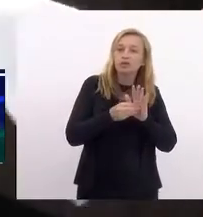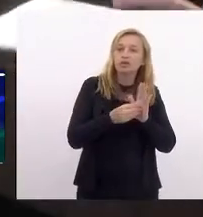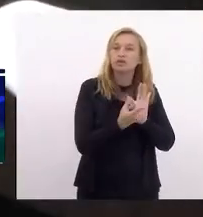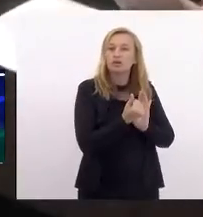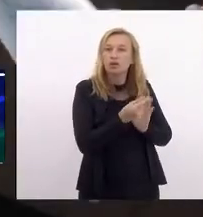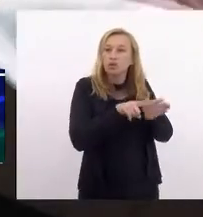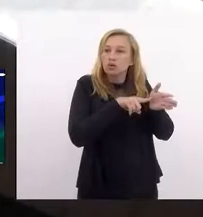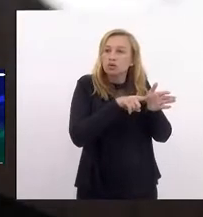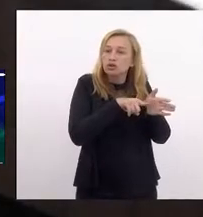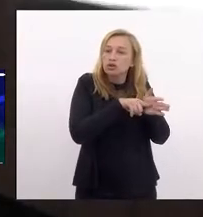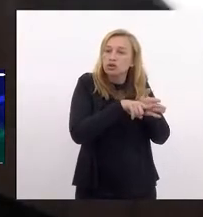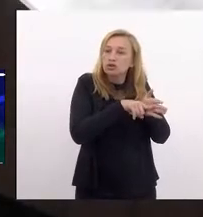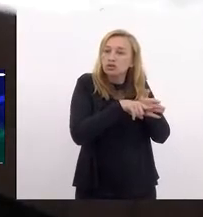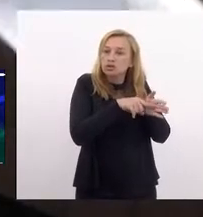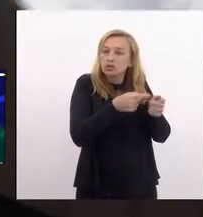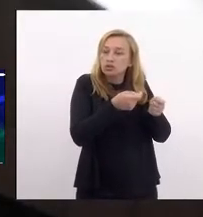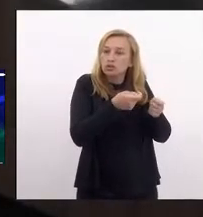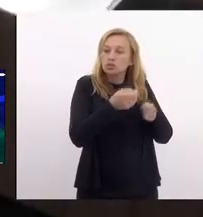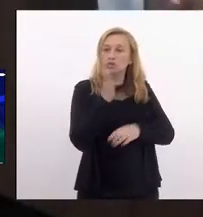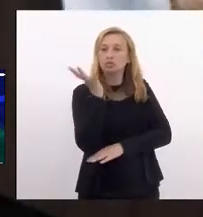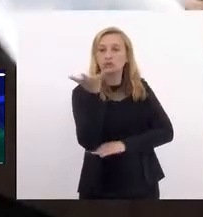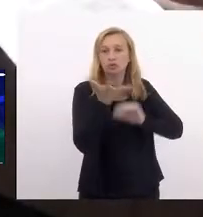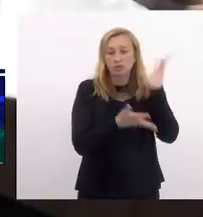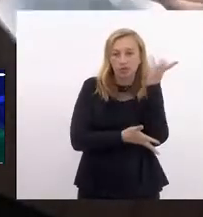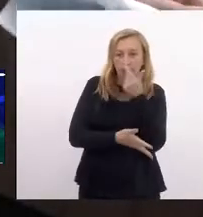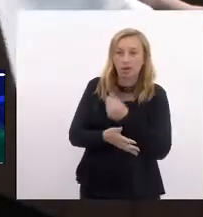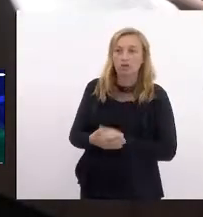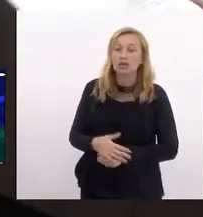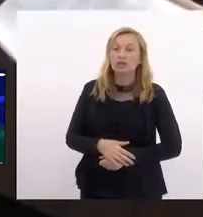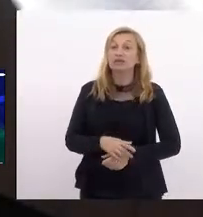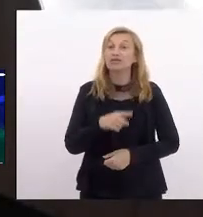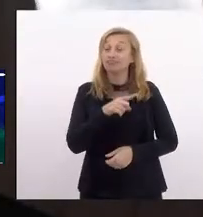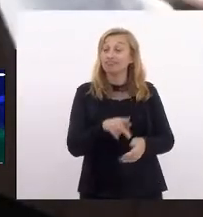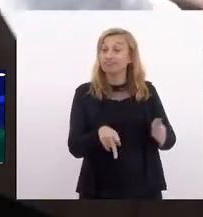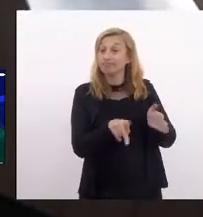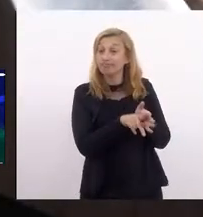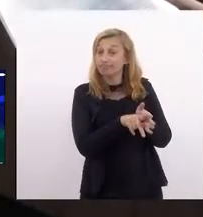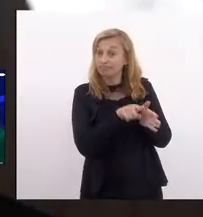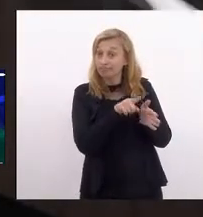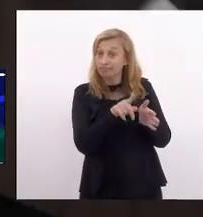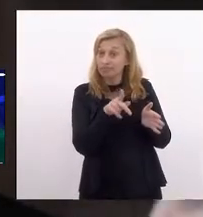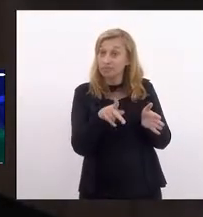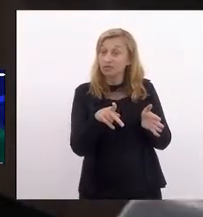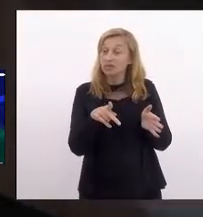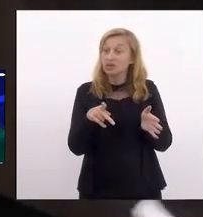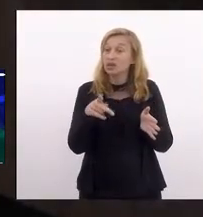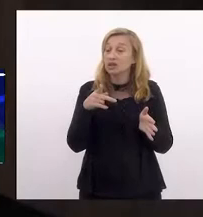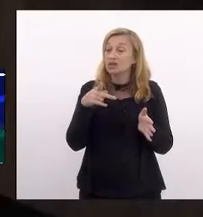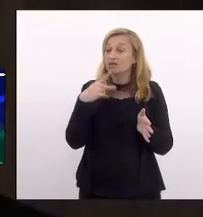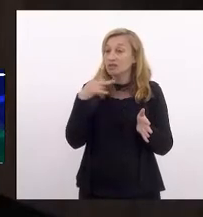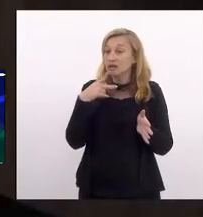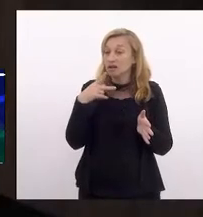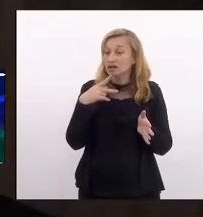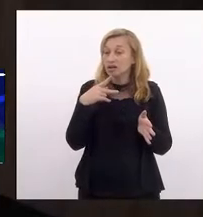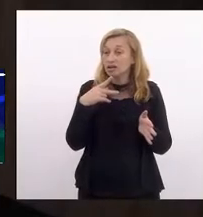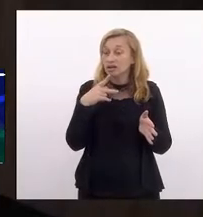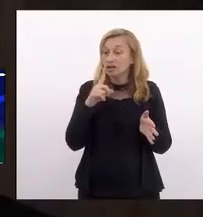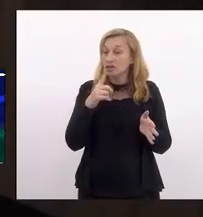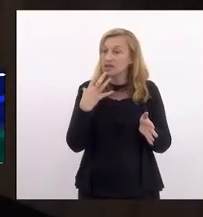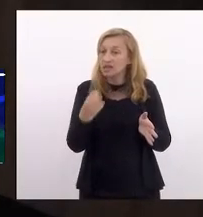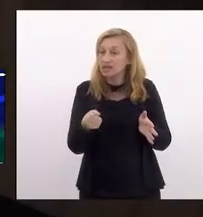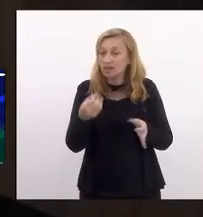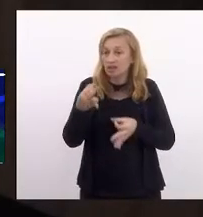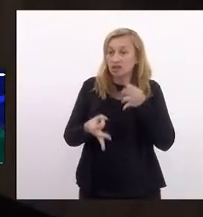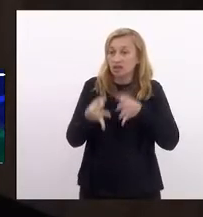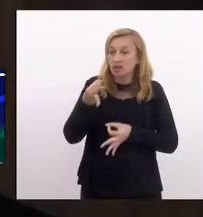fiscalização ambiental se projeto foi contestado na justiça com uma ação direta